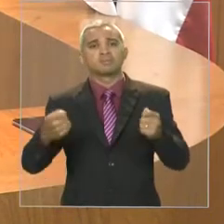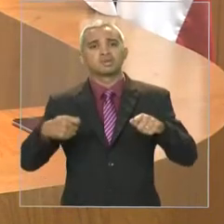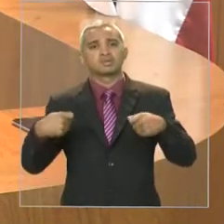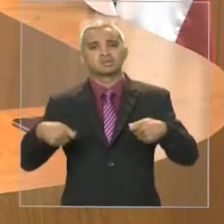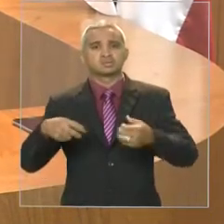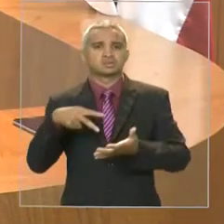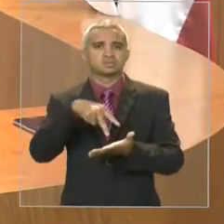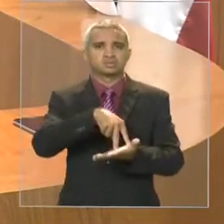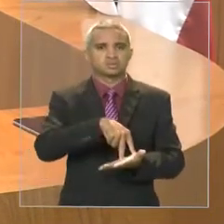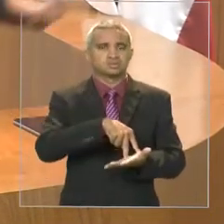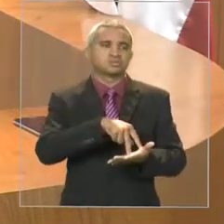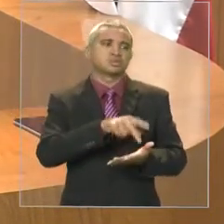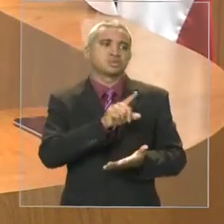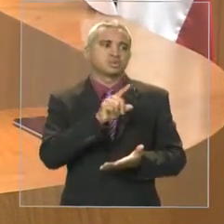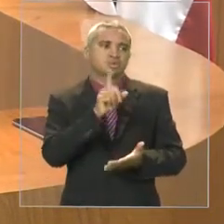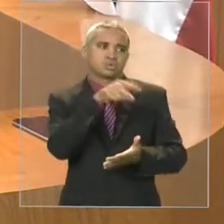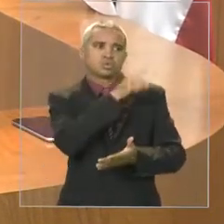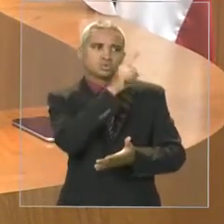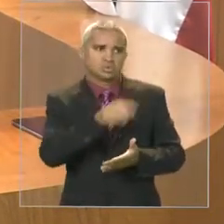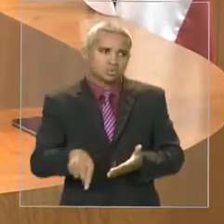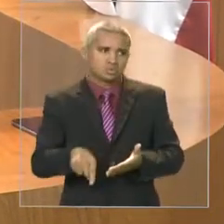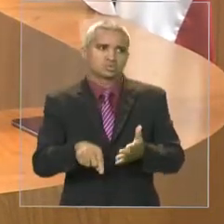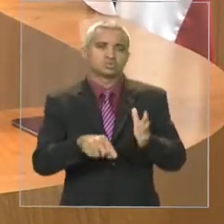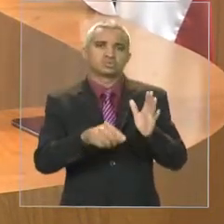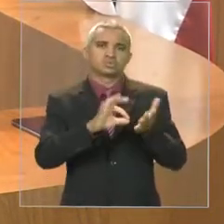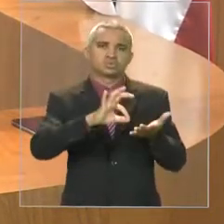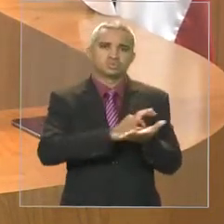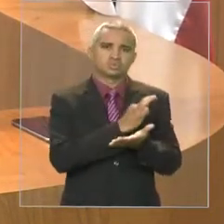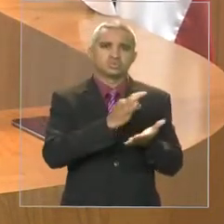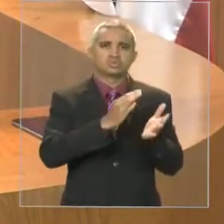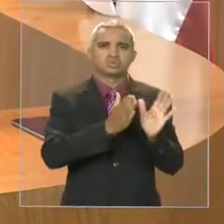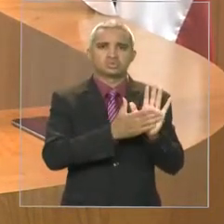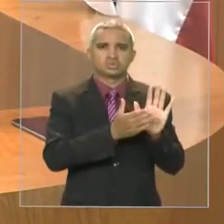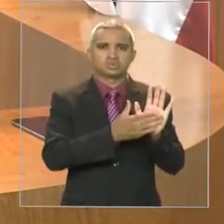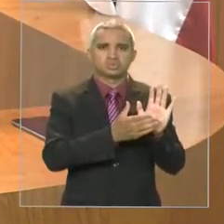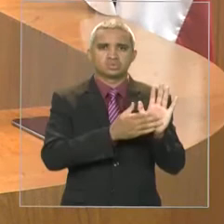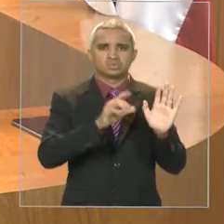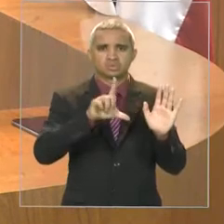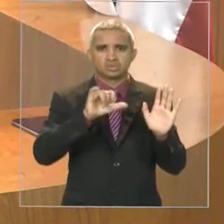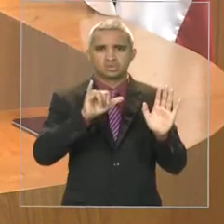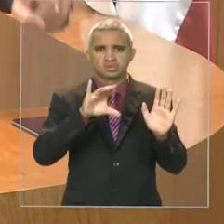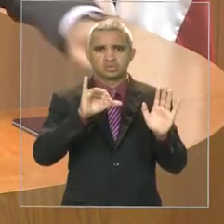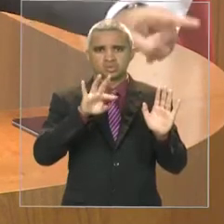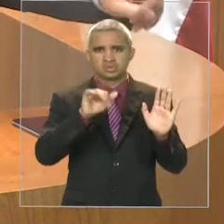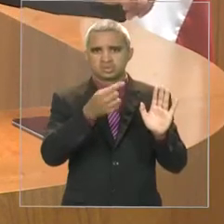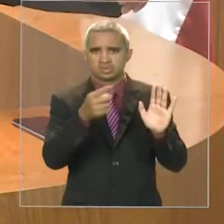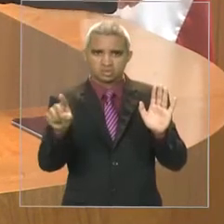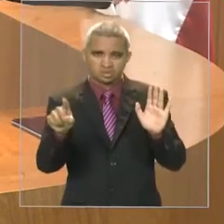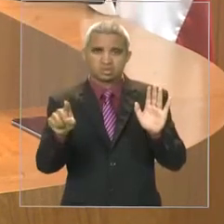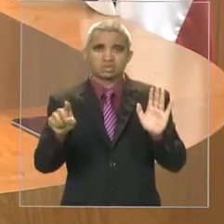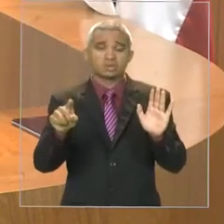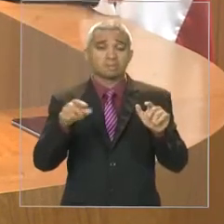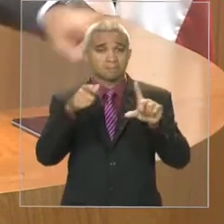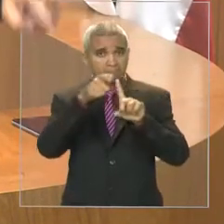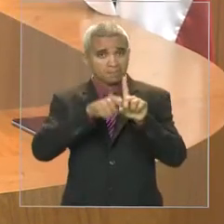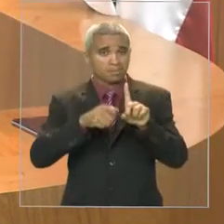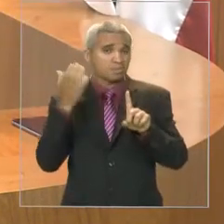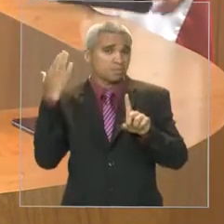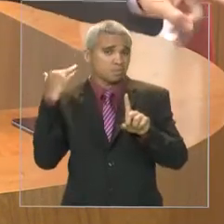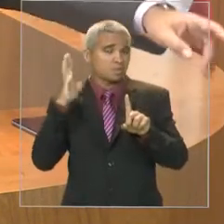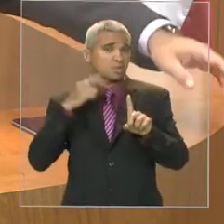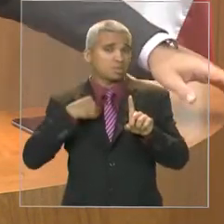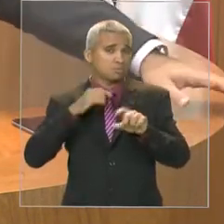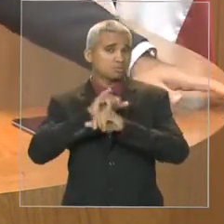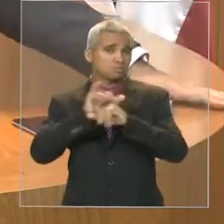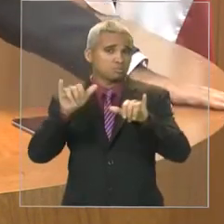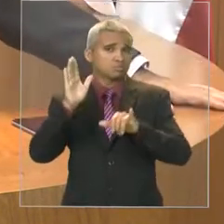medidas cabíveis, que isso já havia sido denunciado desde o mês passado. E ainda assim, pouco importou